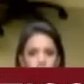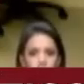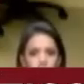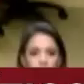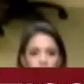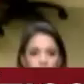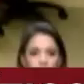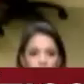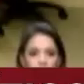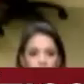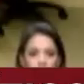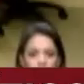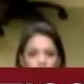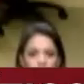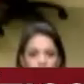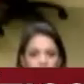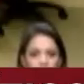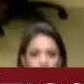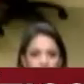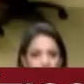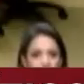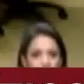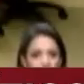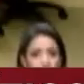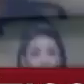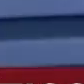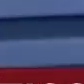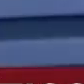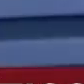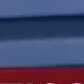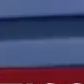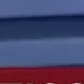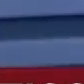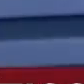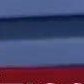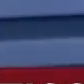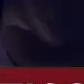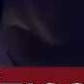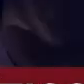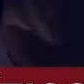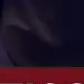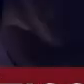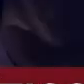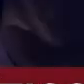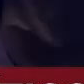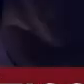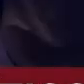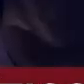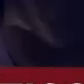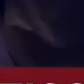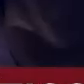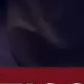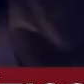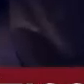como se devessem prestar contas É opinião pública e não há lei ou a constituição matar e olha eu